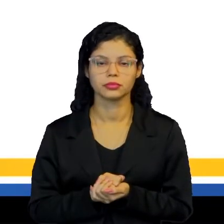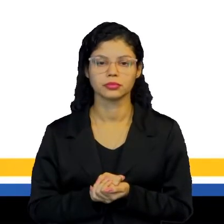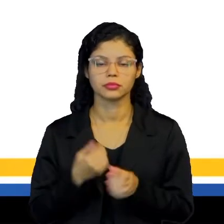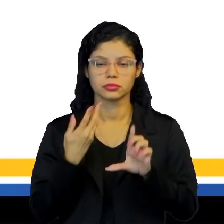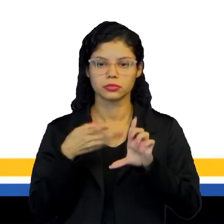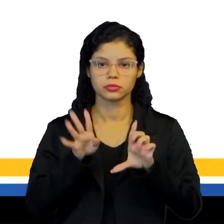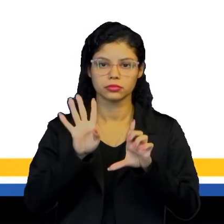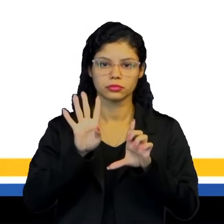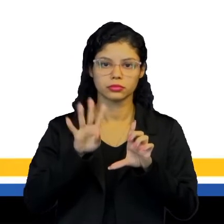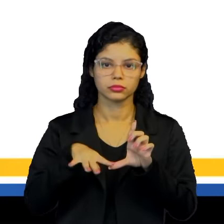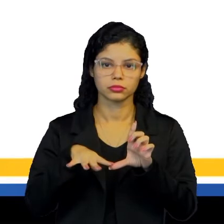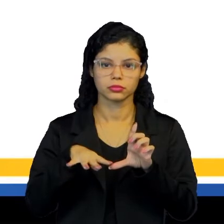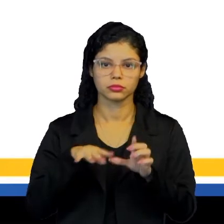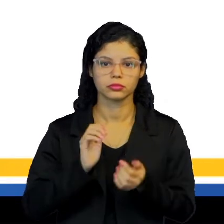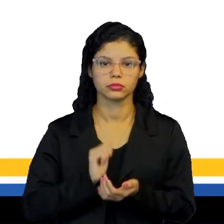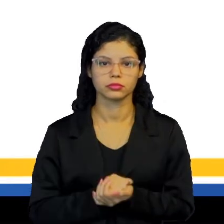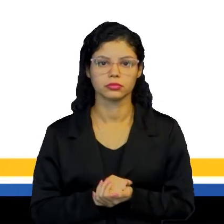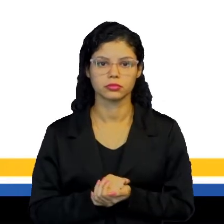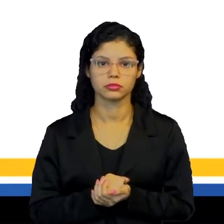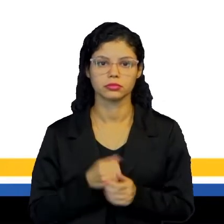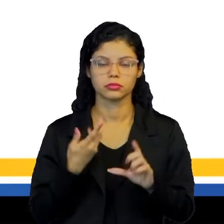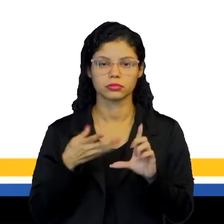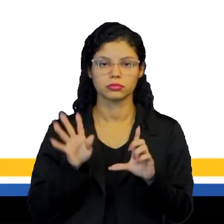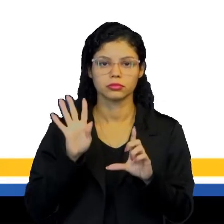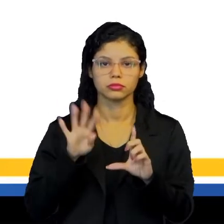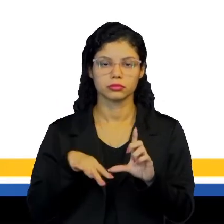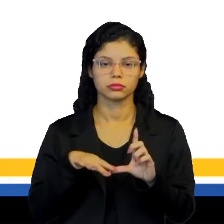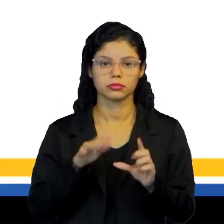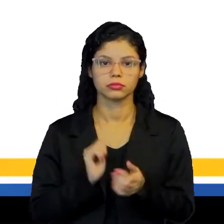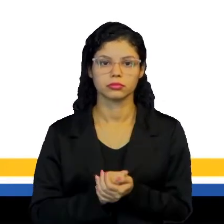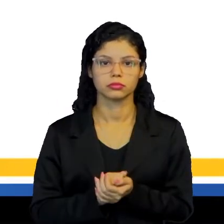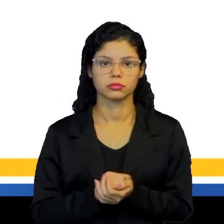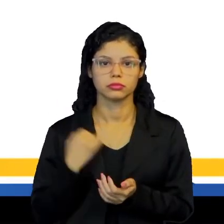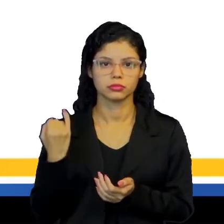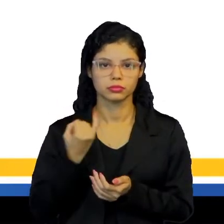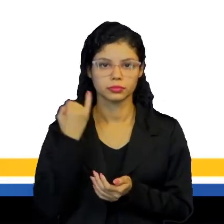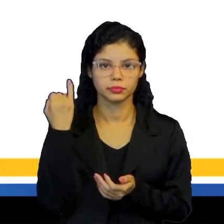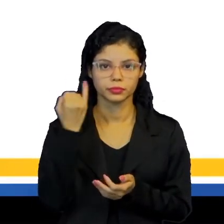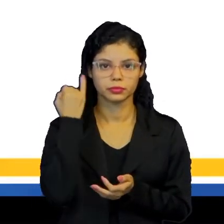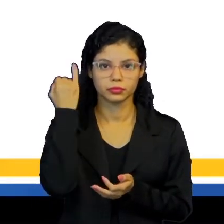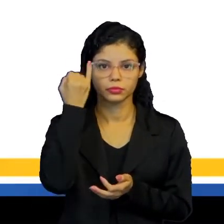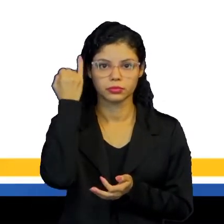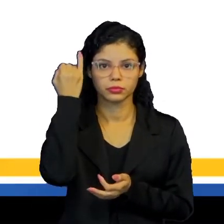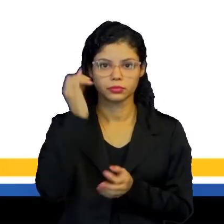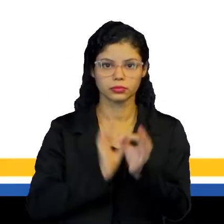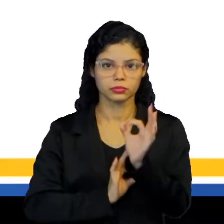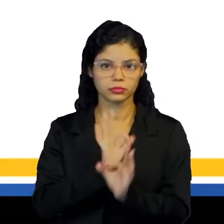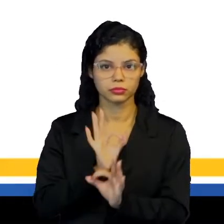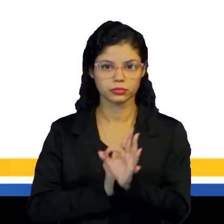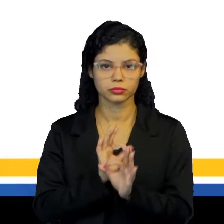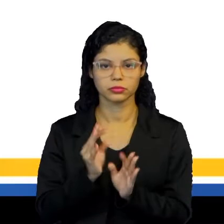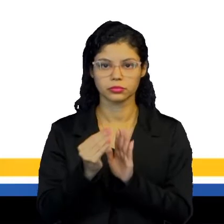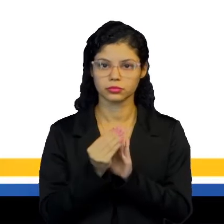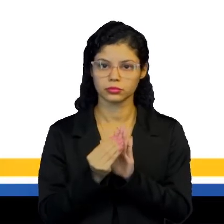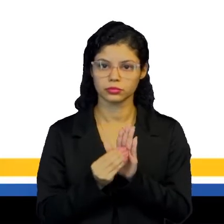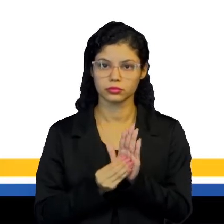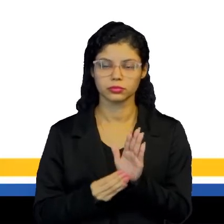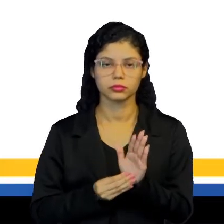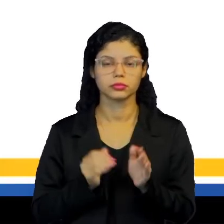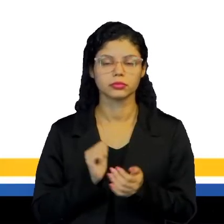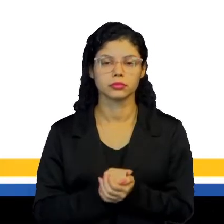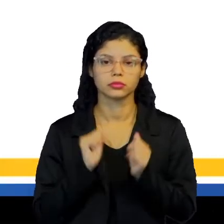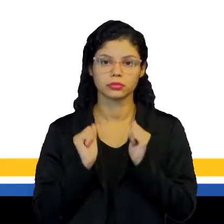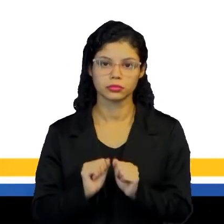na tabela. As tabelas são de fundamental importância para organizar os dados,